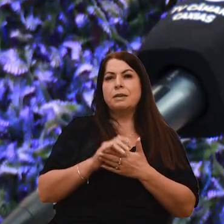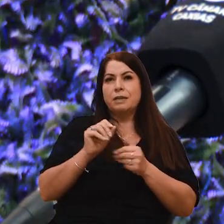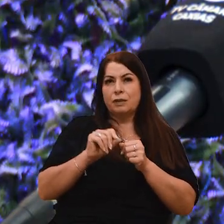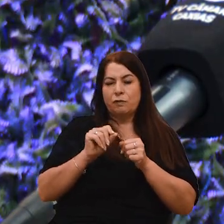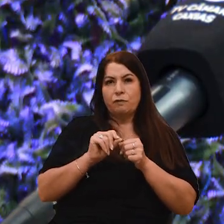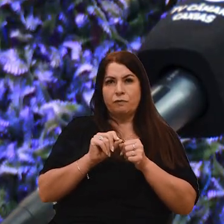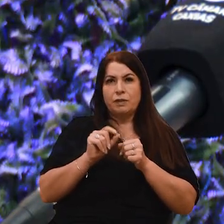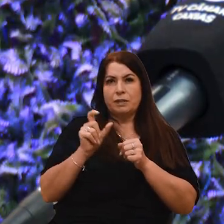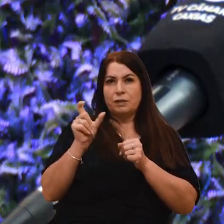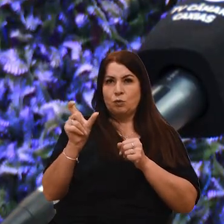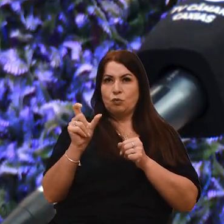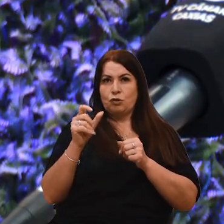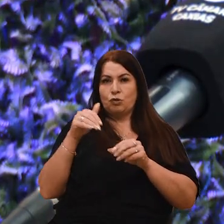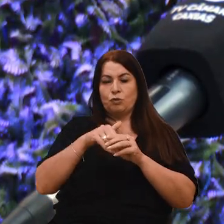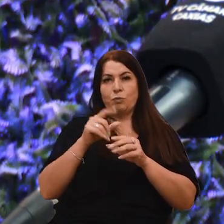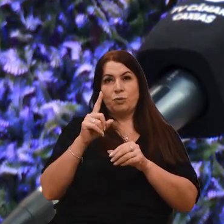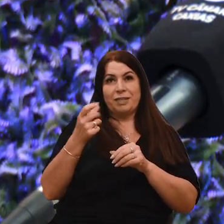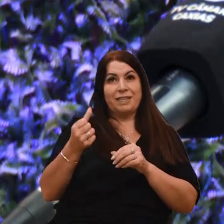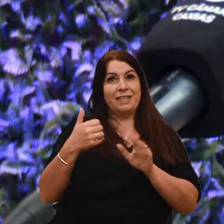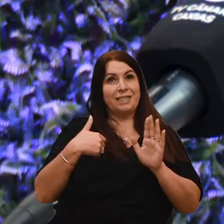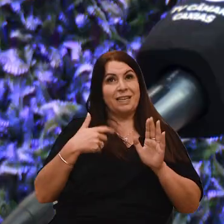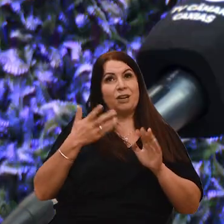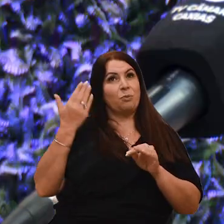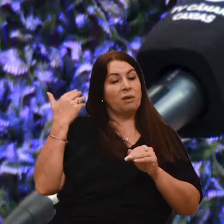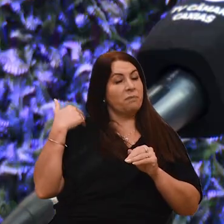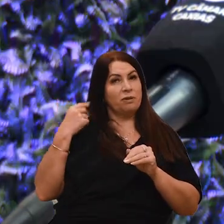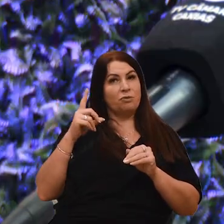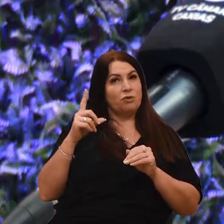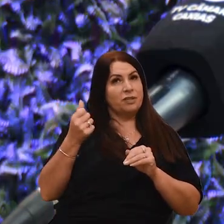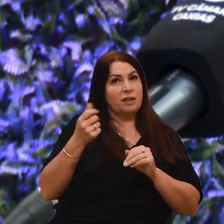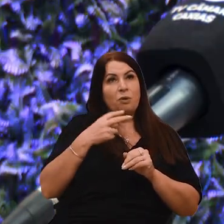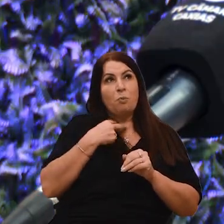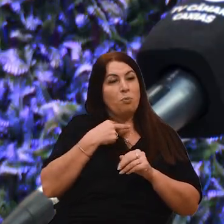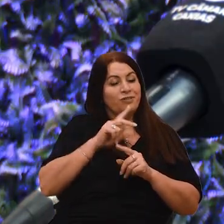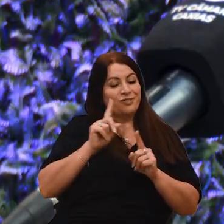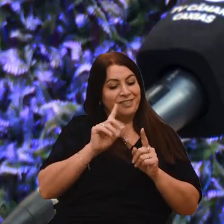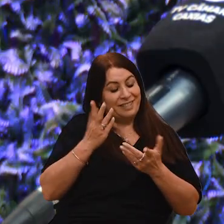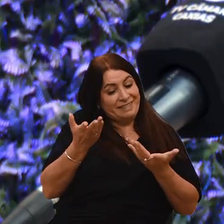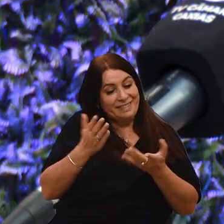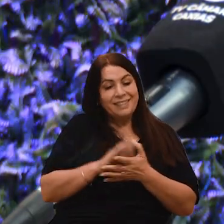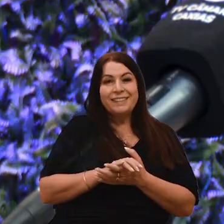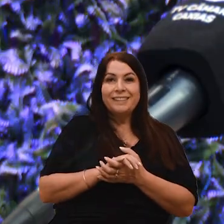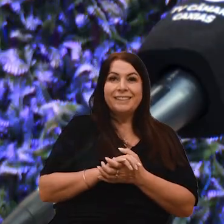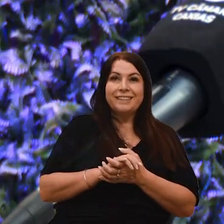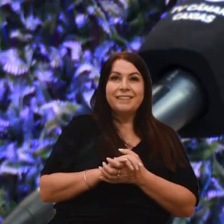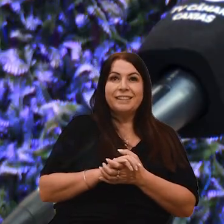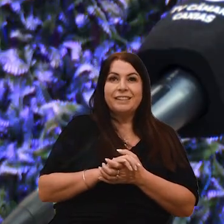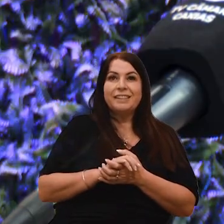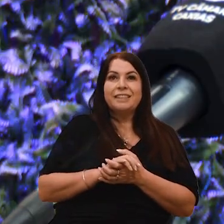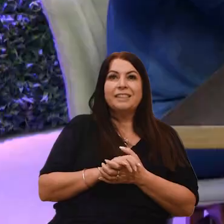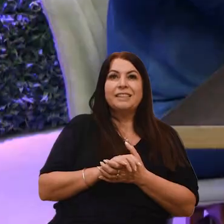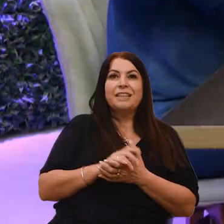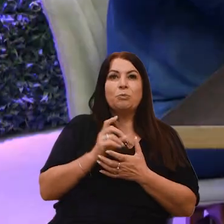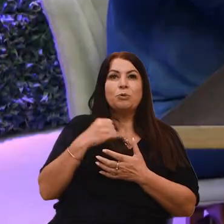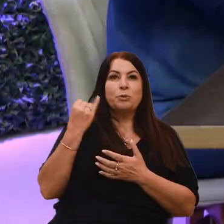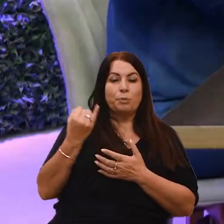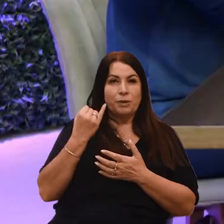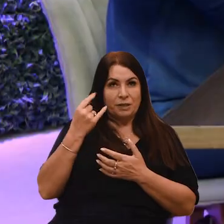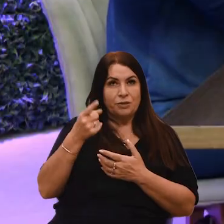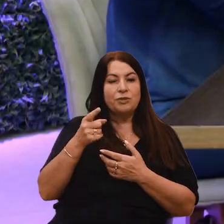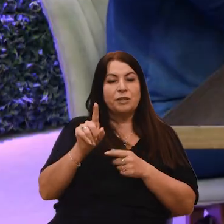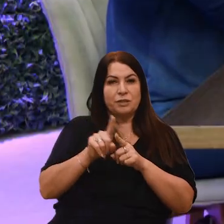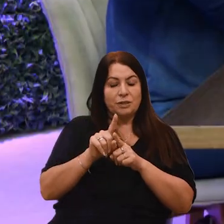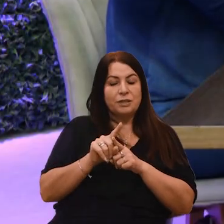título com 16 anos. Eu, na época que eu tinha 16, não podia. Tava É na muito ditadura, significativo, bem né? dizer. Eu